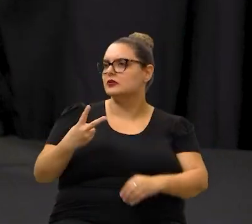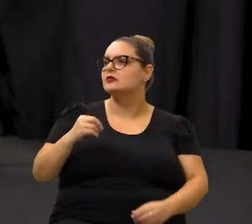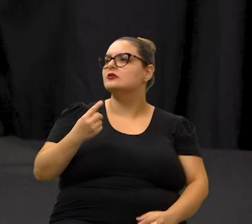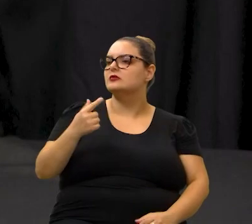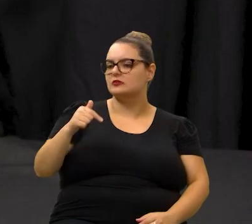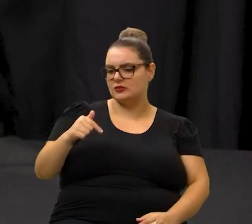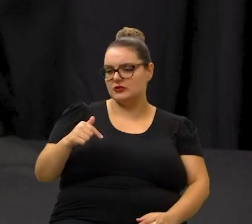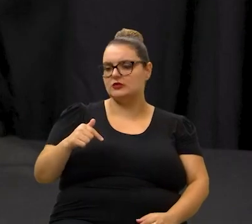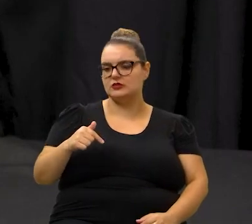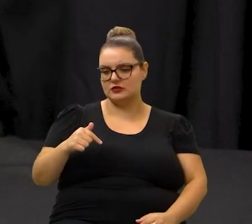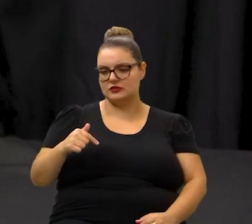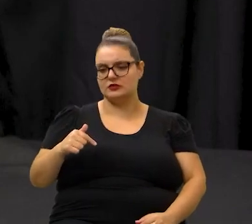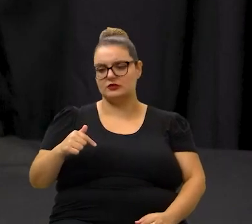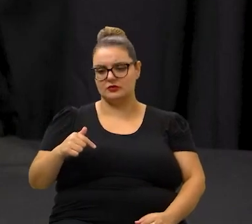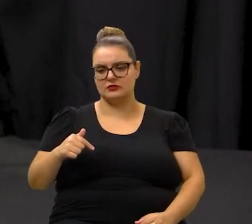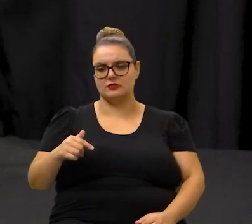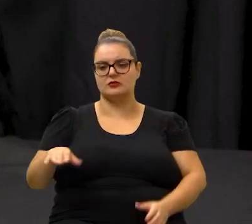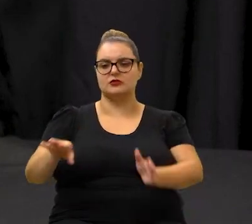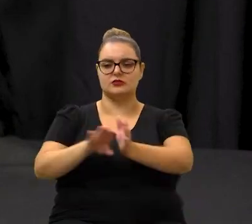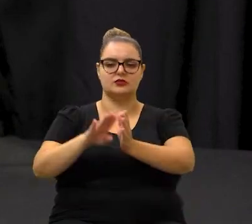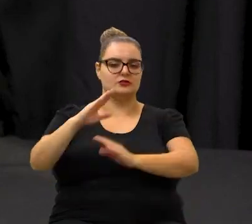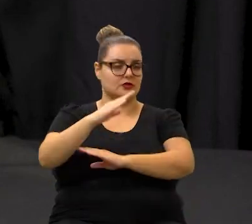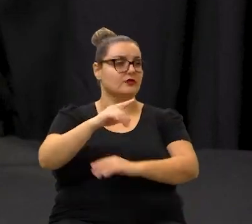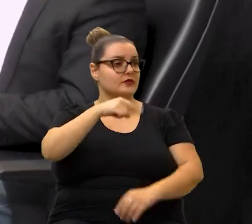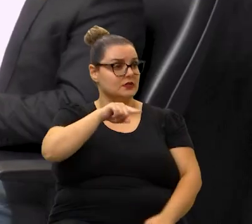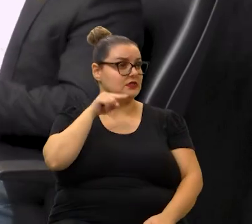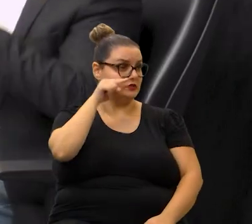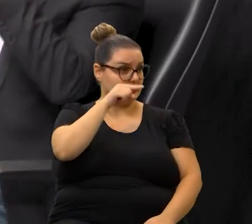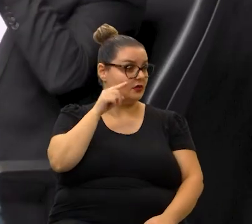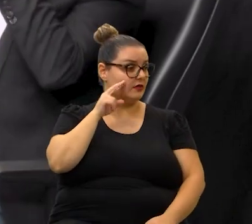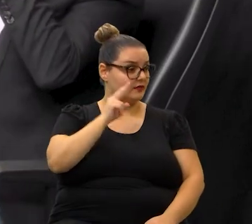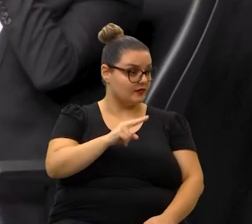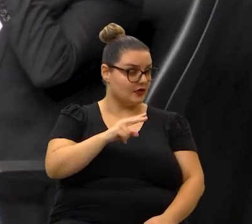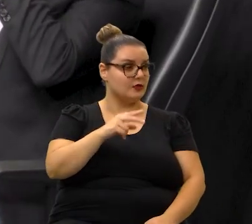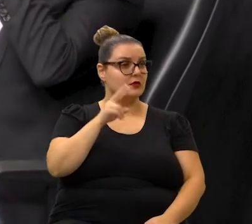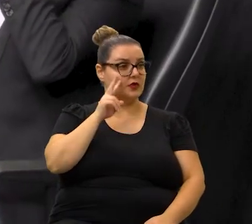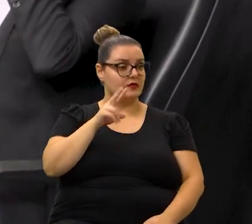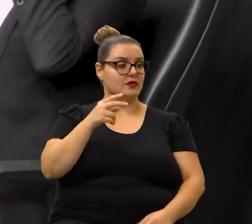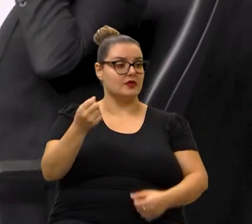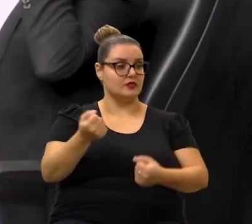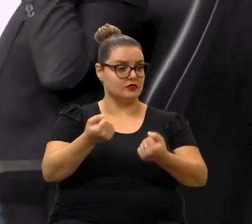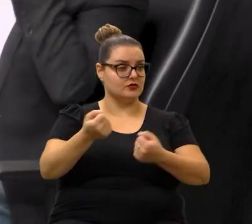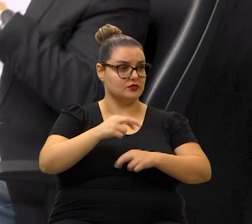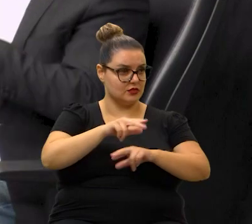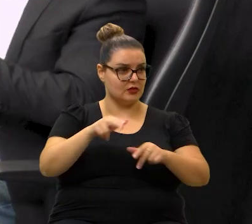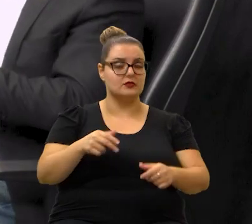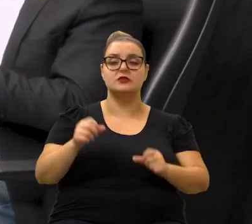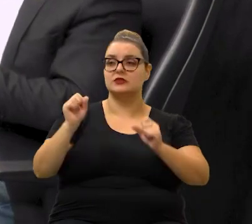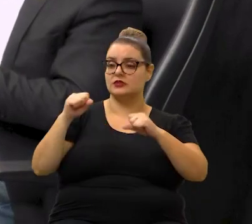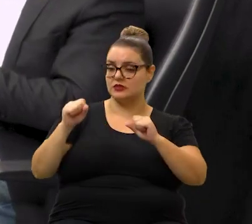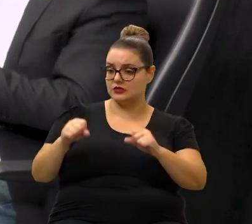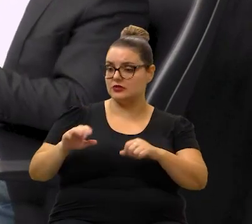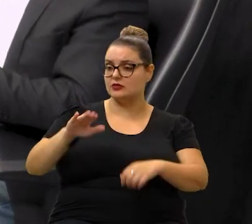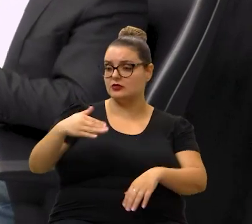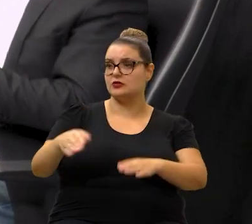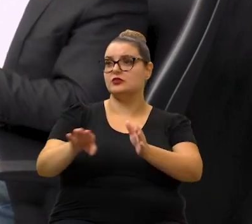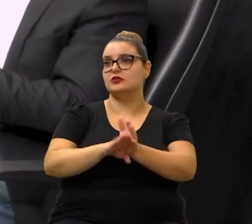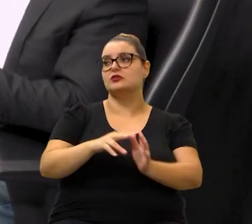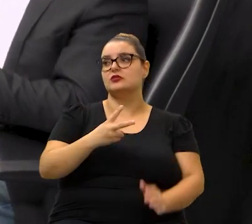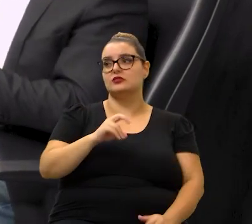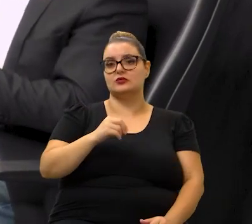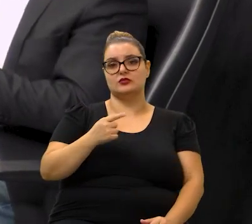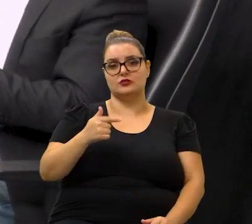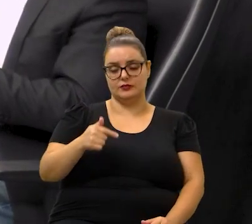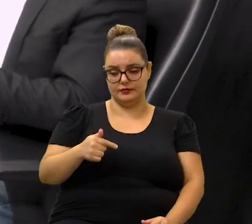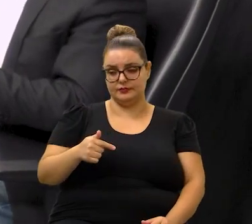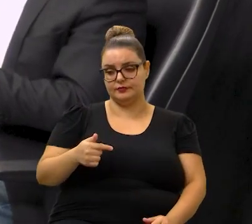2017 quando eu chego na câmera ah inclusive para ver a situação doss veículos não é isso Vereador sim quando eu chego na Câmara em 2017 estava com